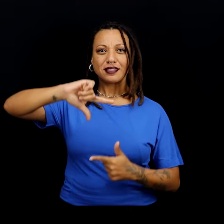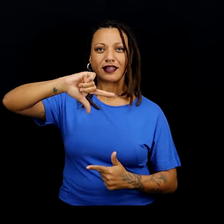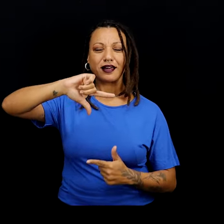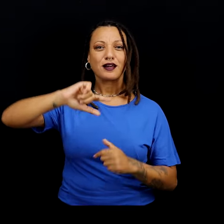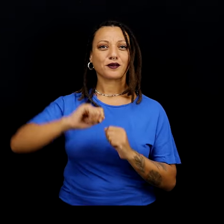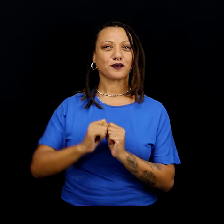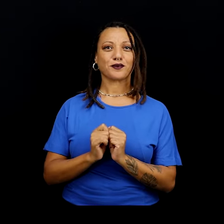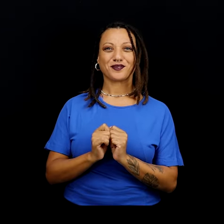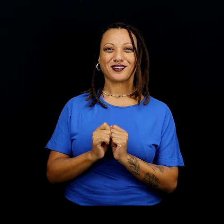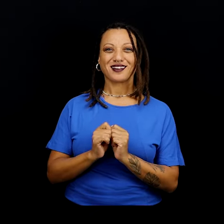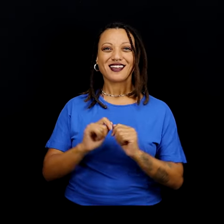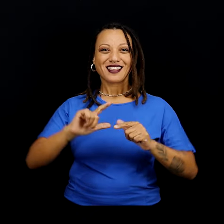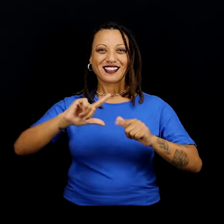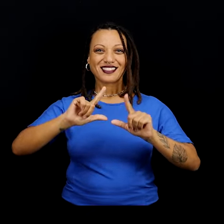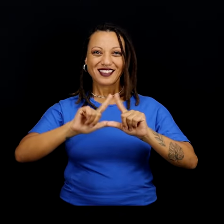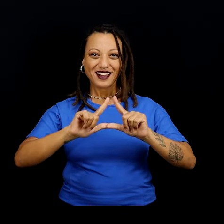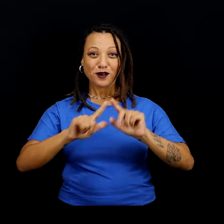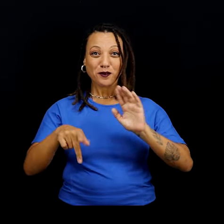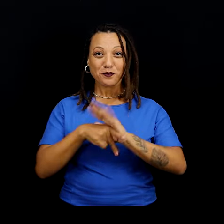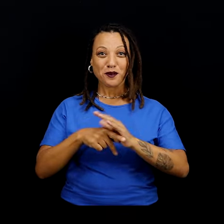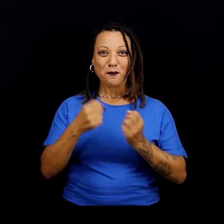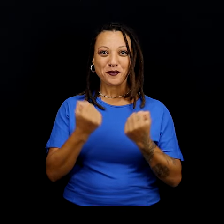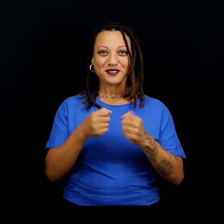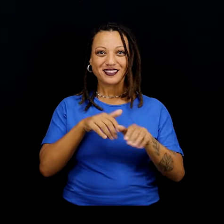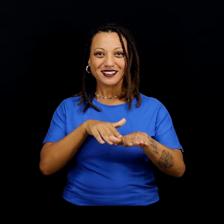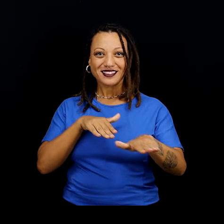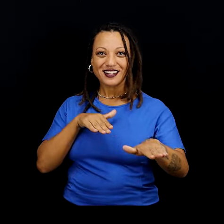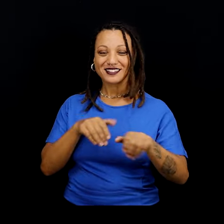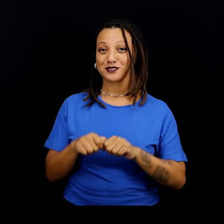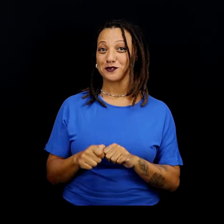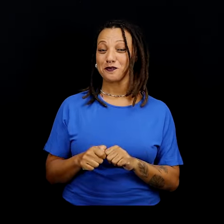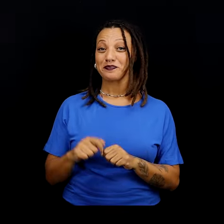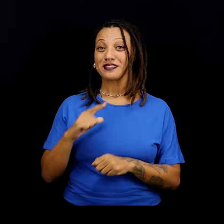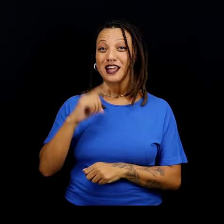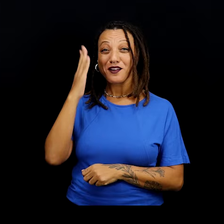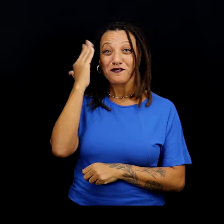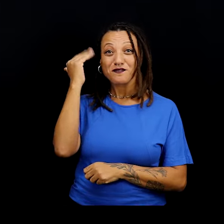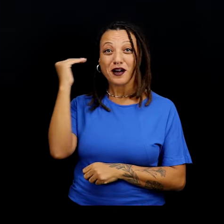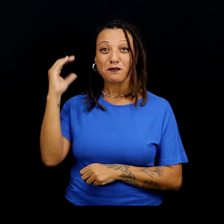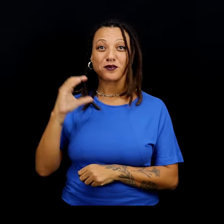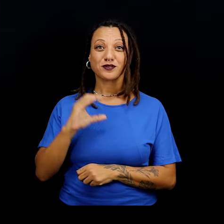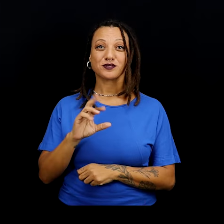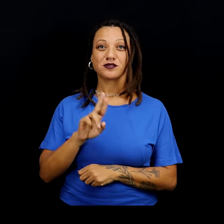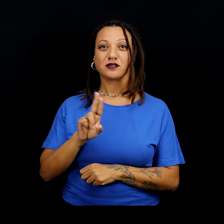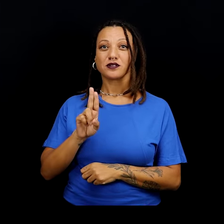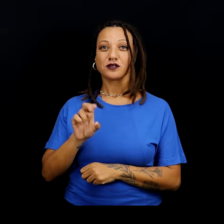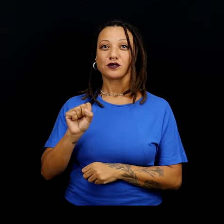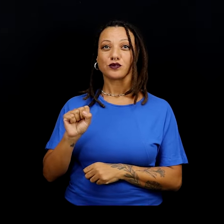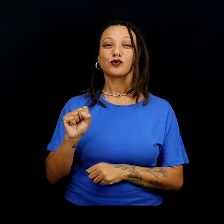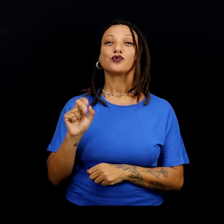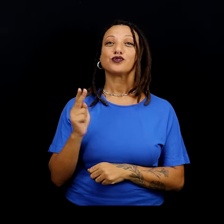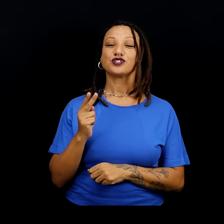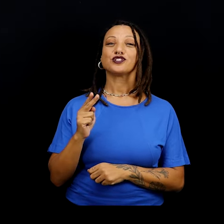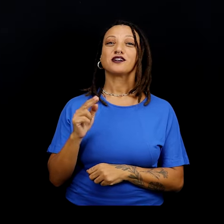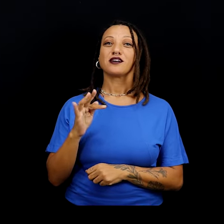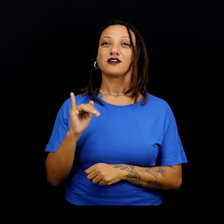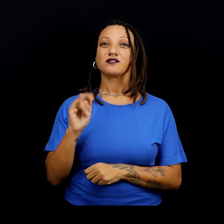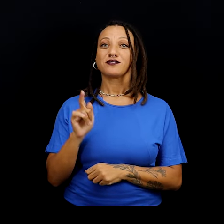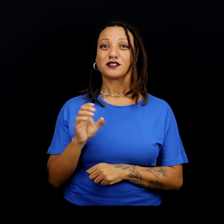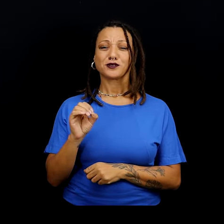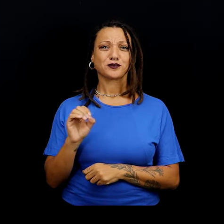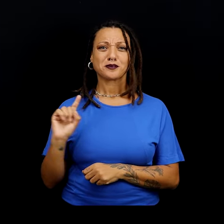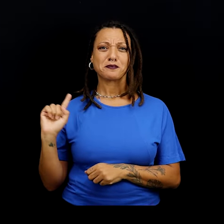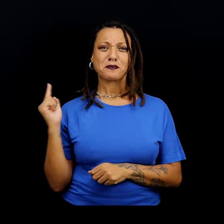desses triângulos de trânsito e transformou numa outra obra. Tem a famosíssima Crucifixo, que é uma das